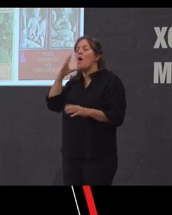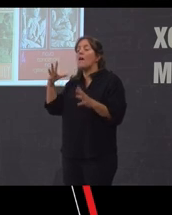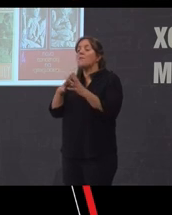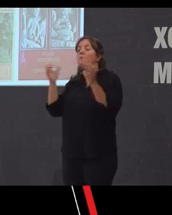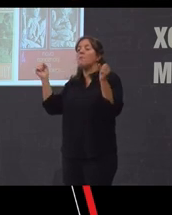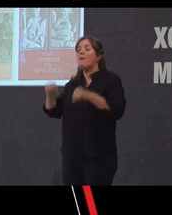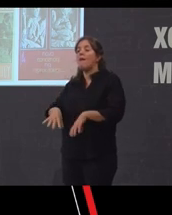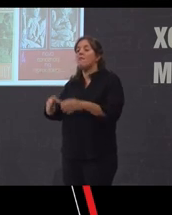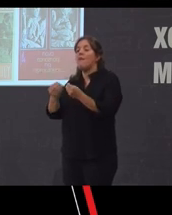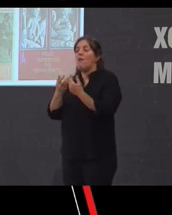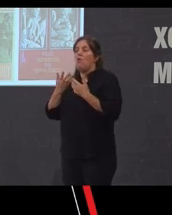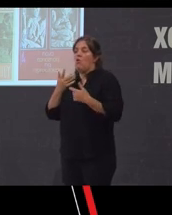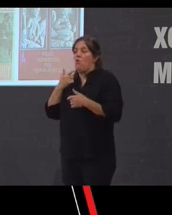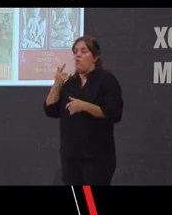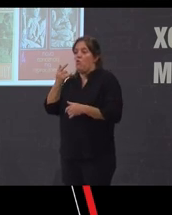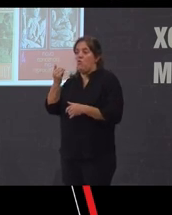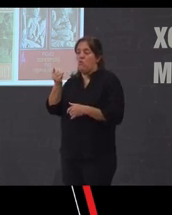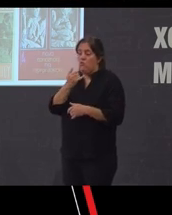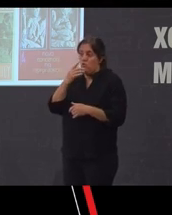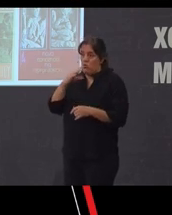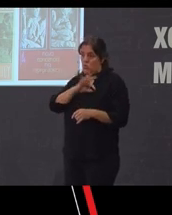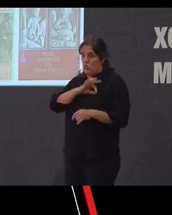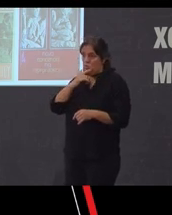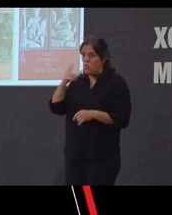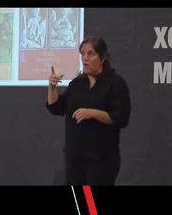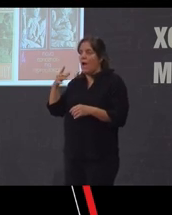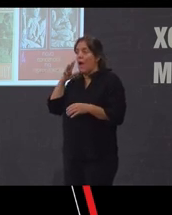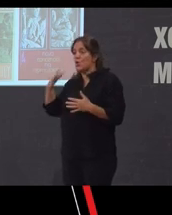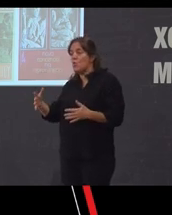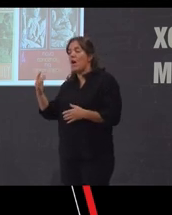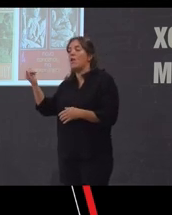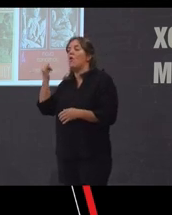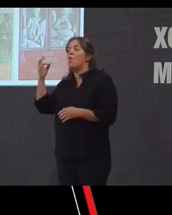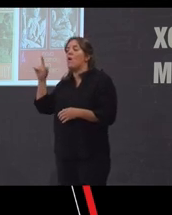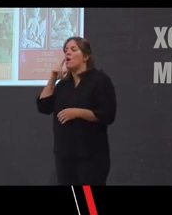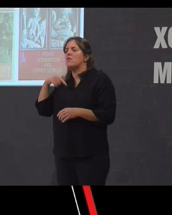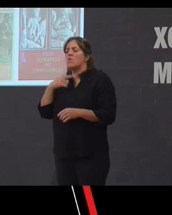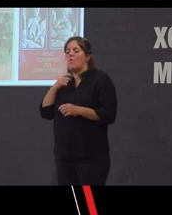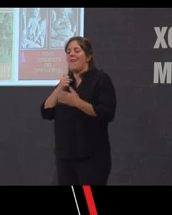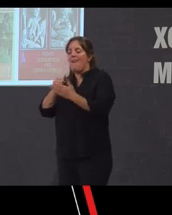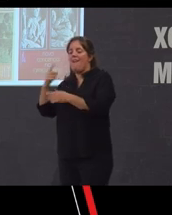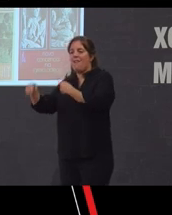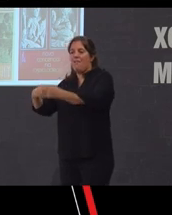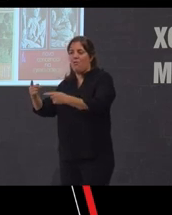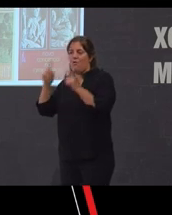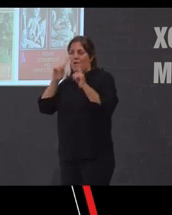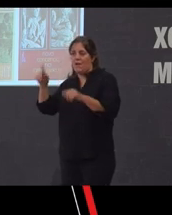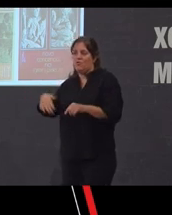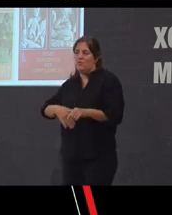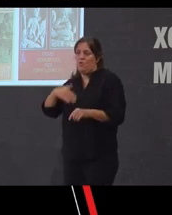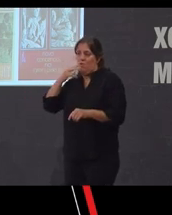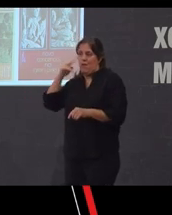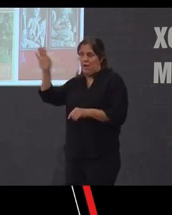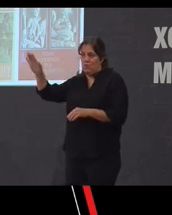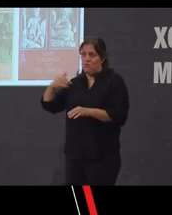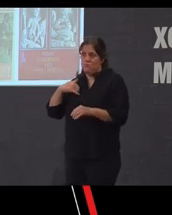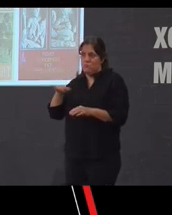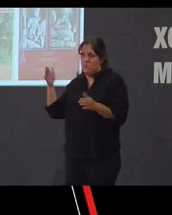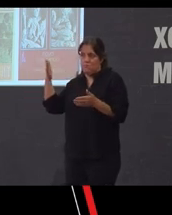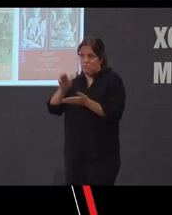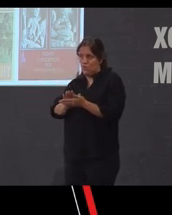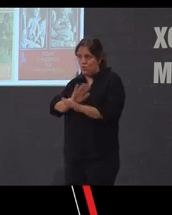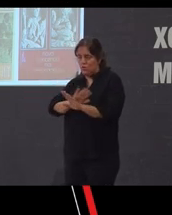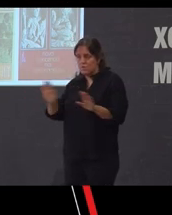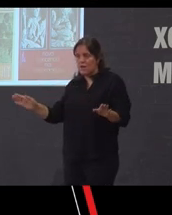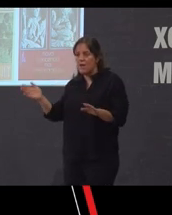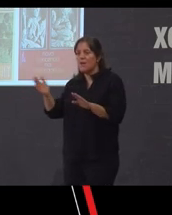pactan que o seu fillo, o actual Juan Carlos, será herdeiro cando Franco xa non este, e de feito isto vai ser así, e isto